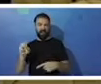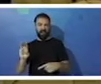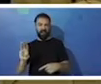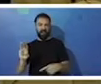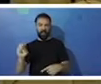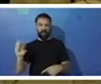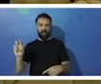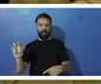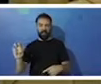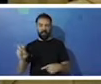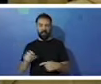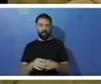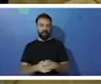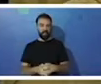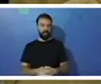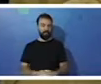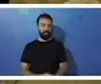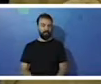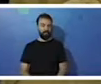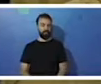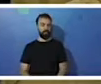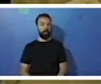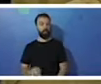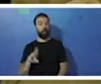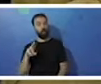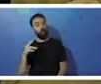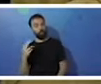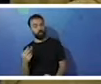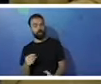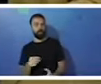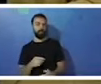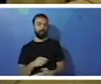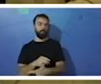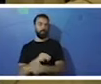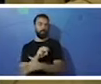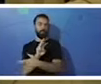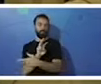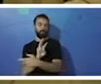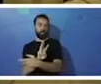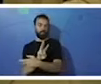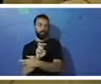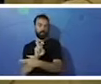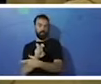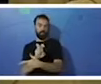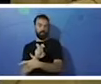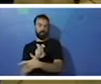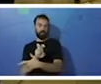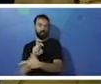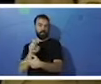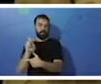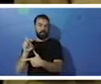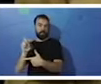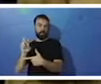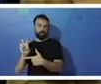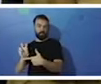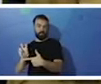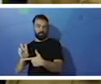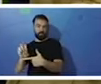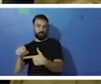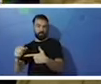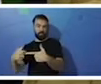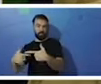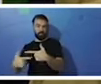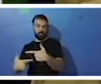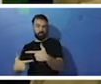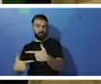Ou 35 dividido por 5, né? São os grupinhos, igual a 7. Então, olha